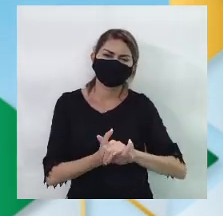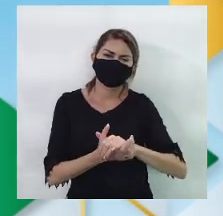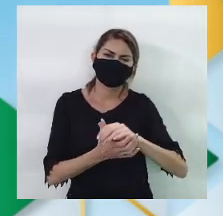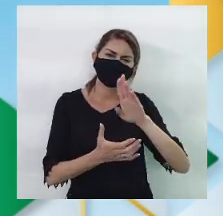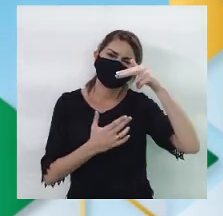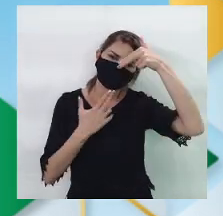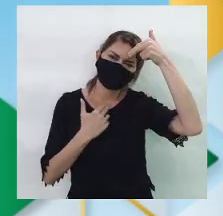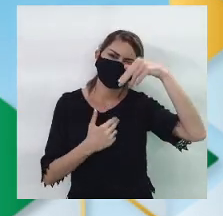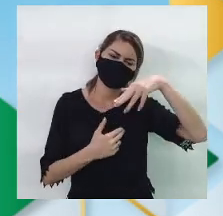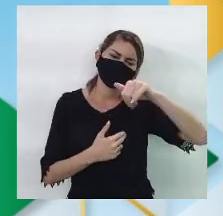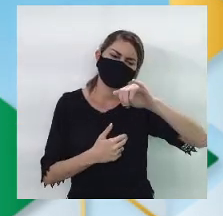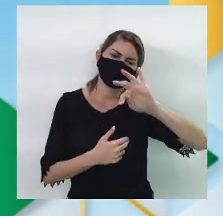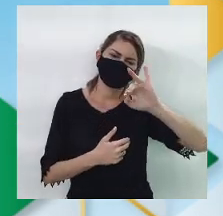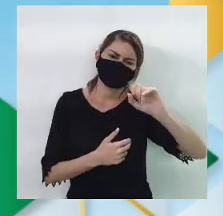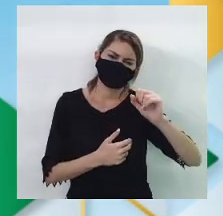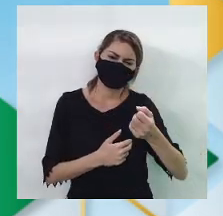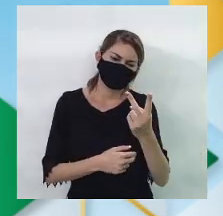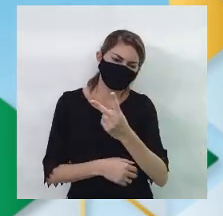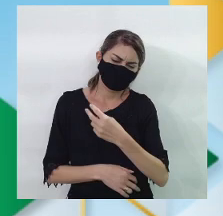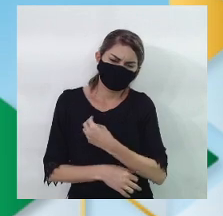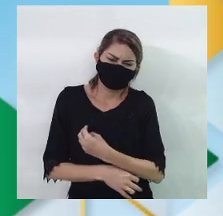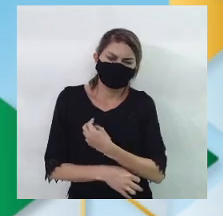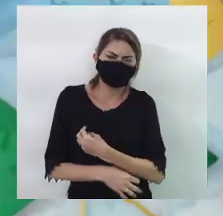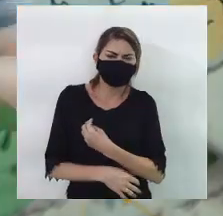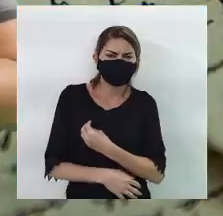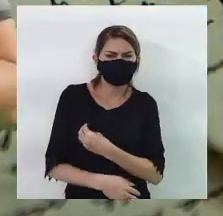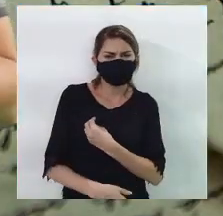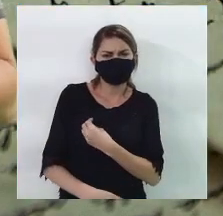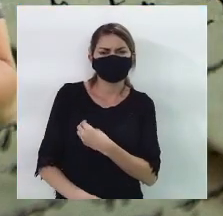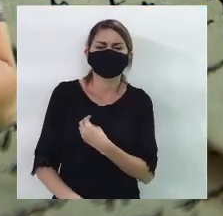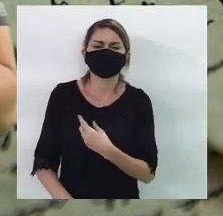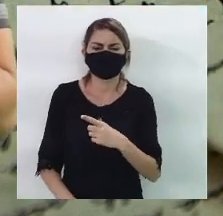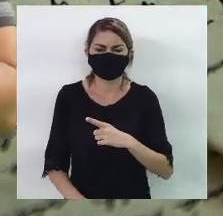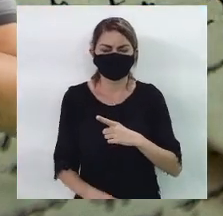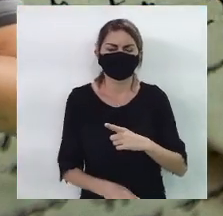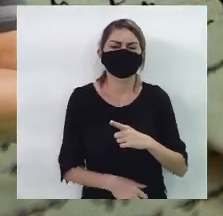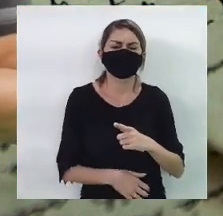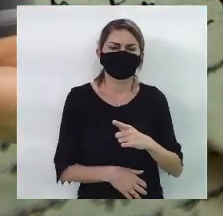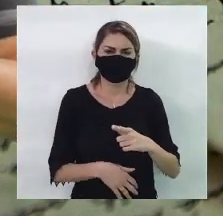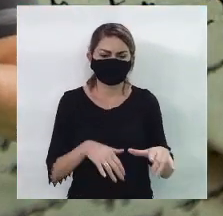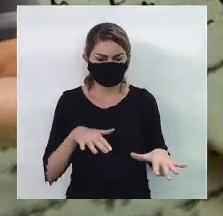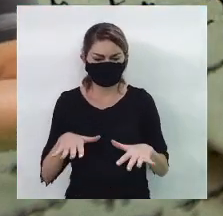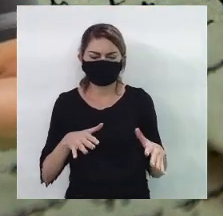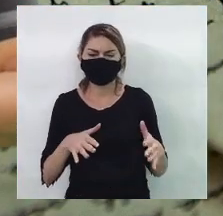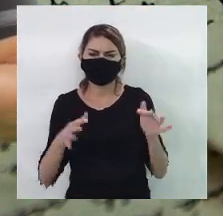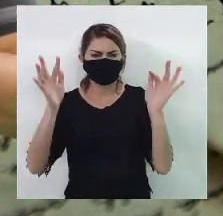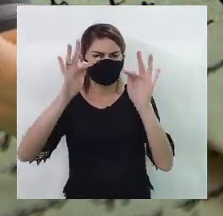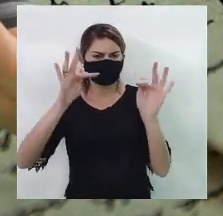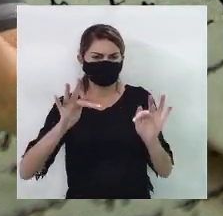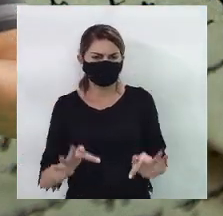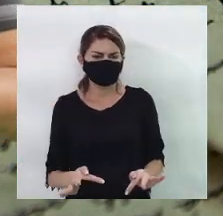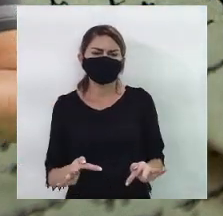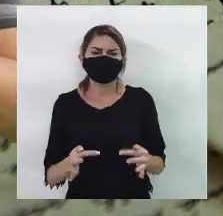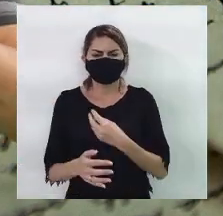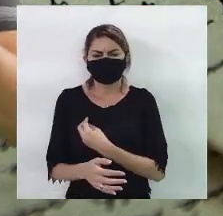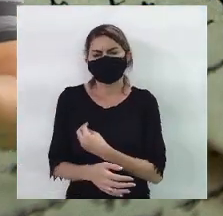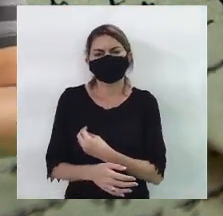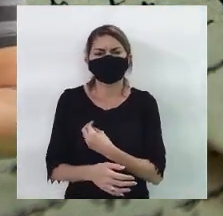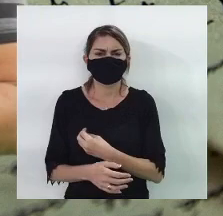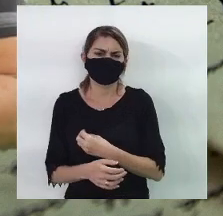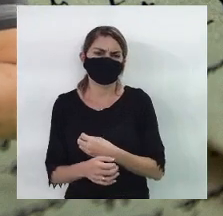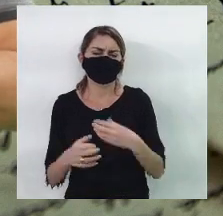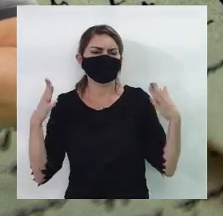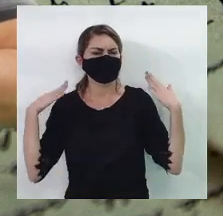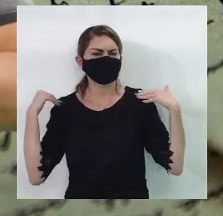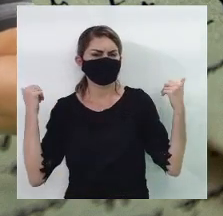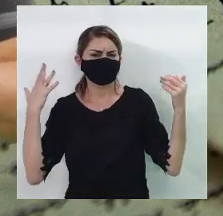Bode Matias. Eles viviam tinham momentos de felicidade, viviam muito,